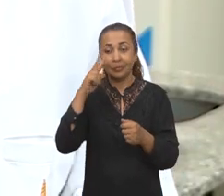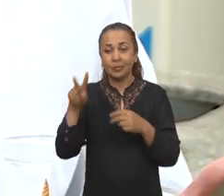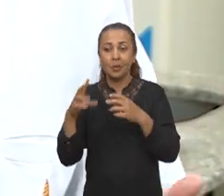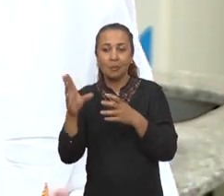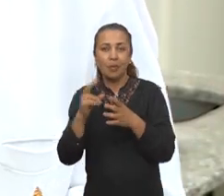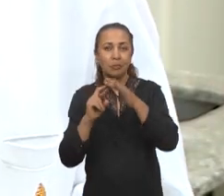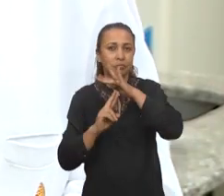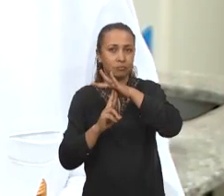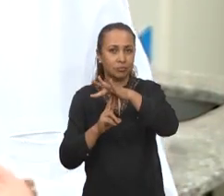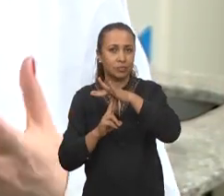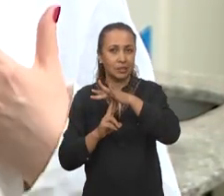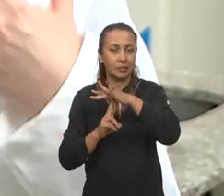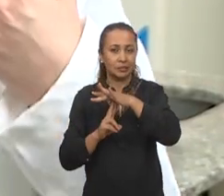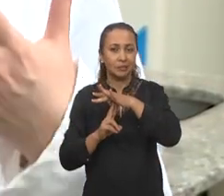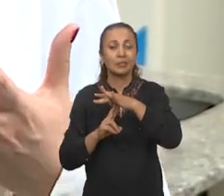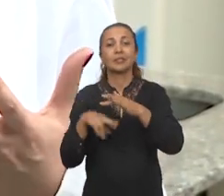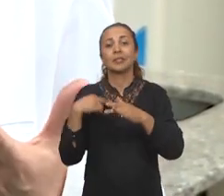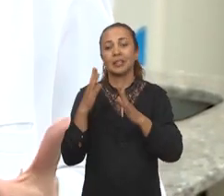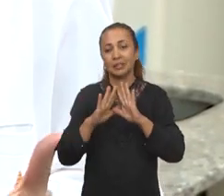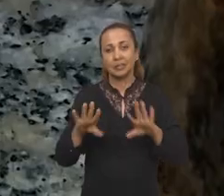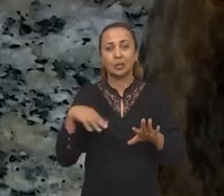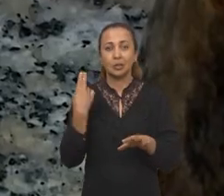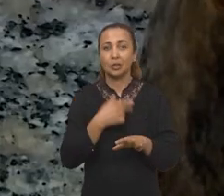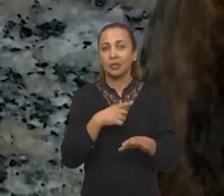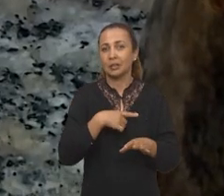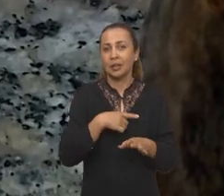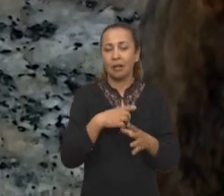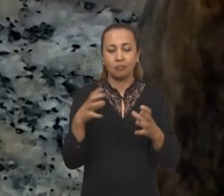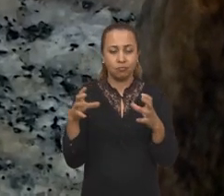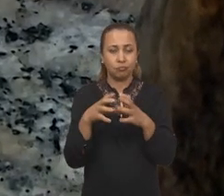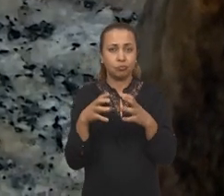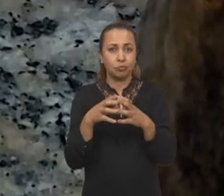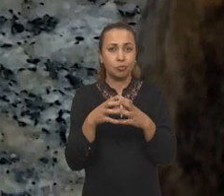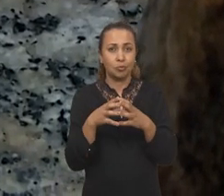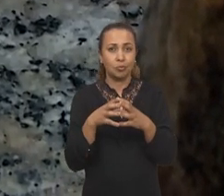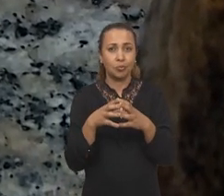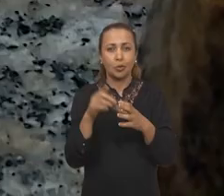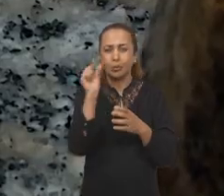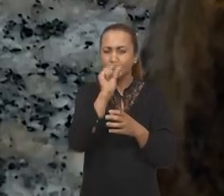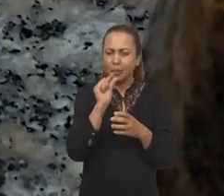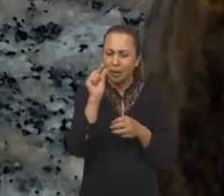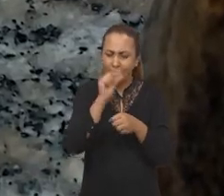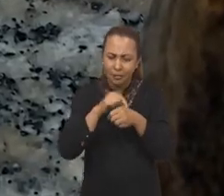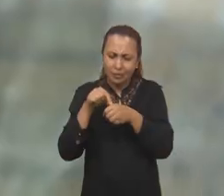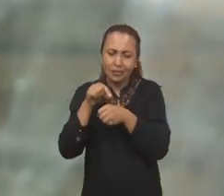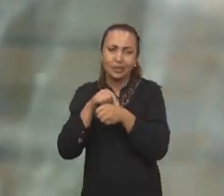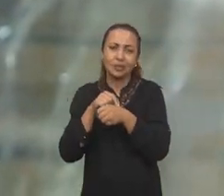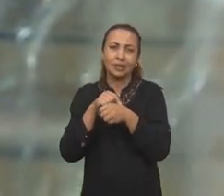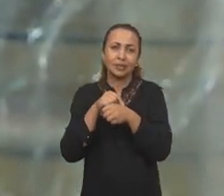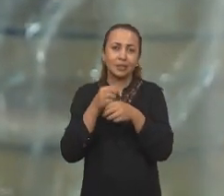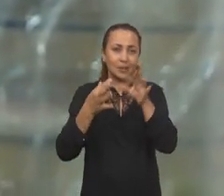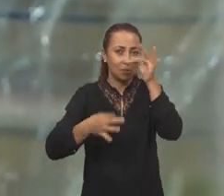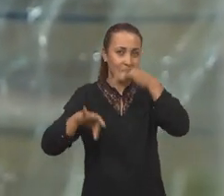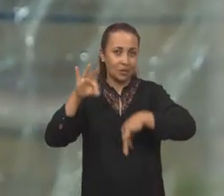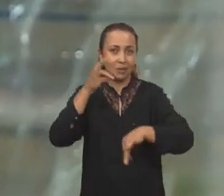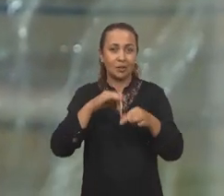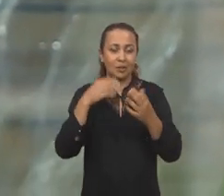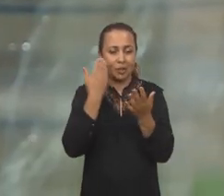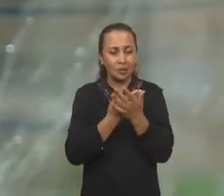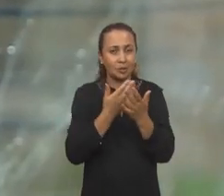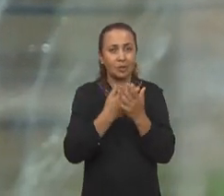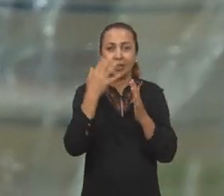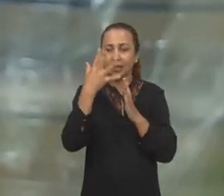amostras ambientais e com isso nós temos um banco de microrganismos no laboratório que a gente vem estudando e